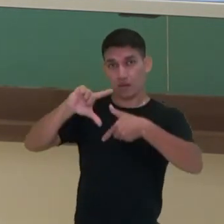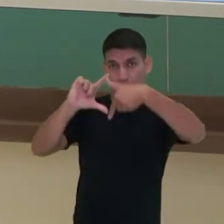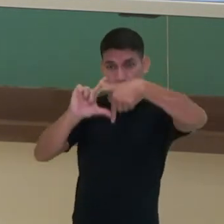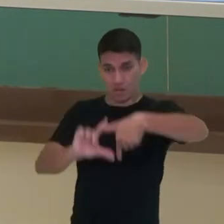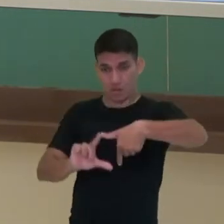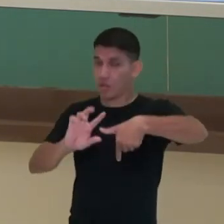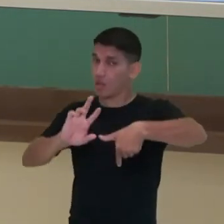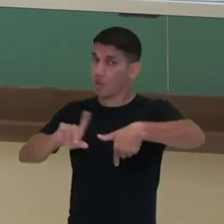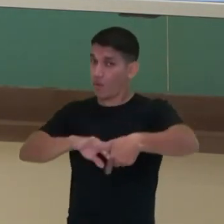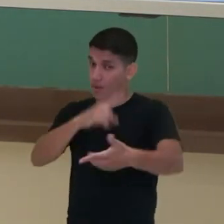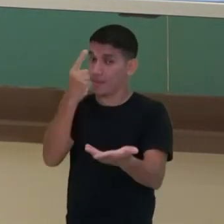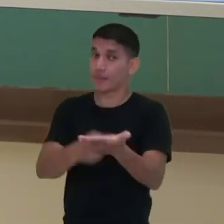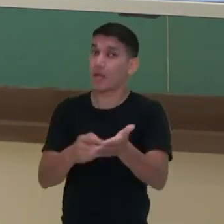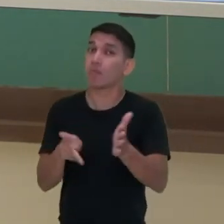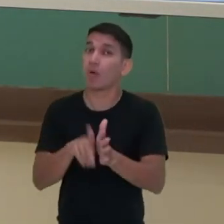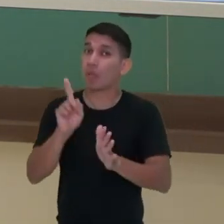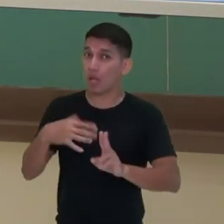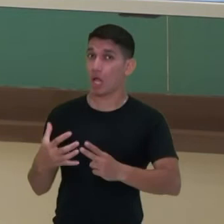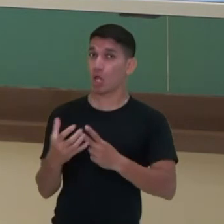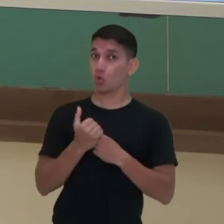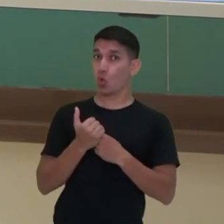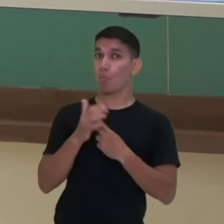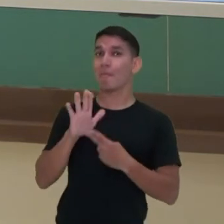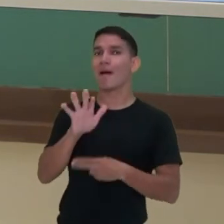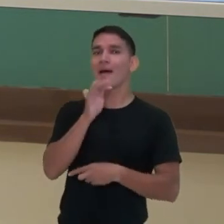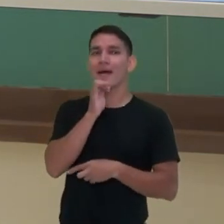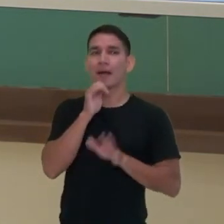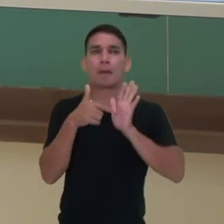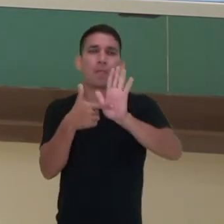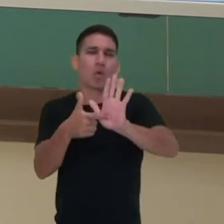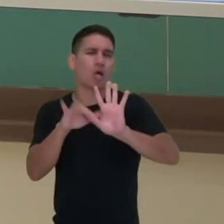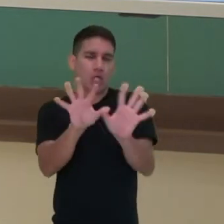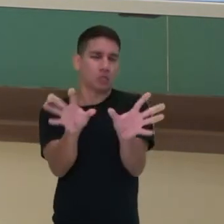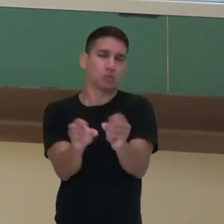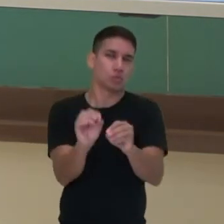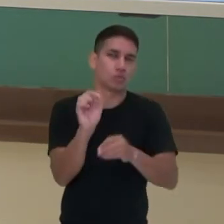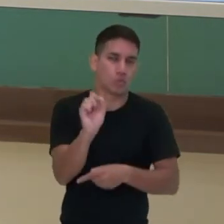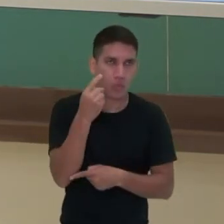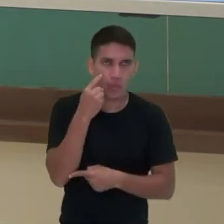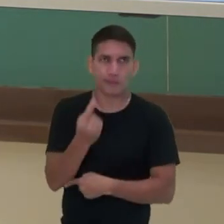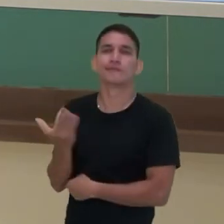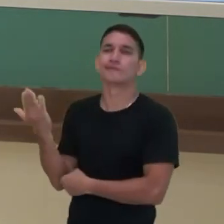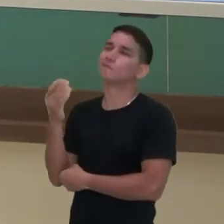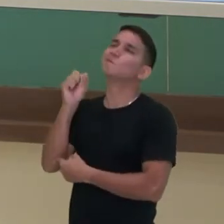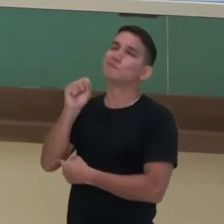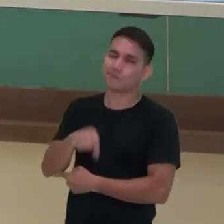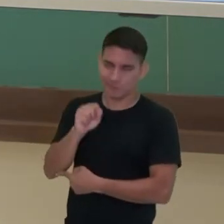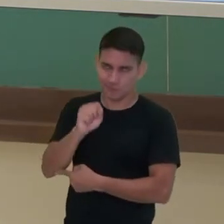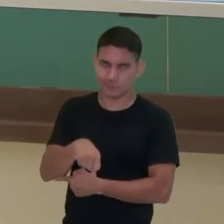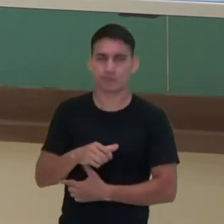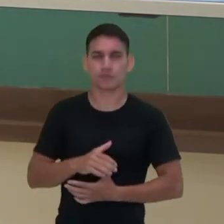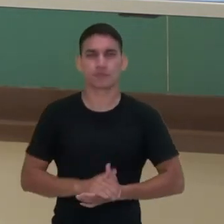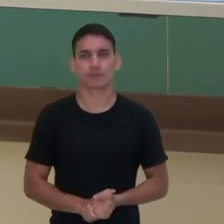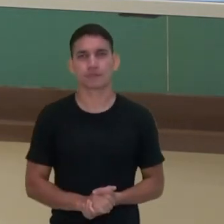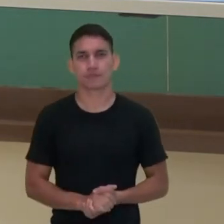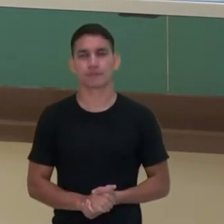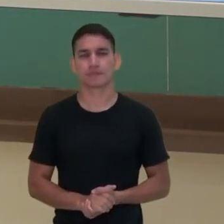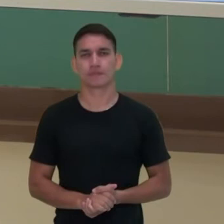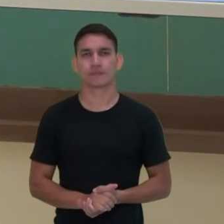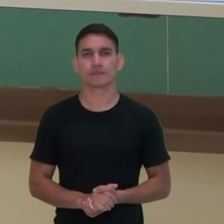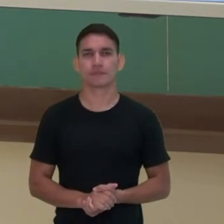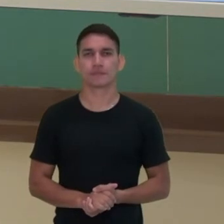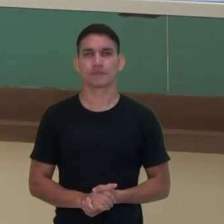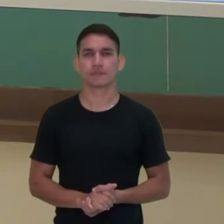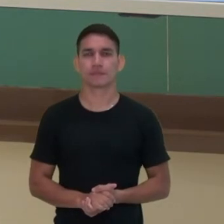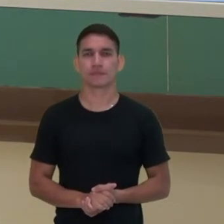determine necessariamente que ele é dominante. Mas o nosso exemplo aqui, para resumir para você, sim, com certeza seria